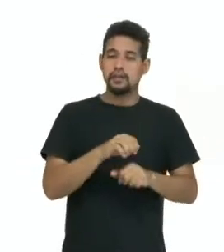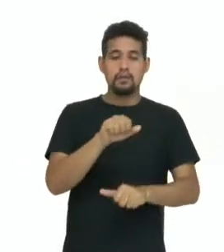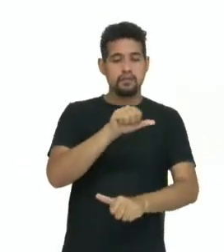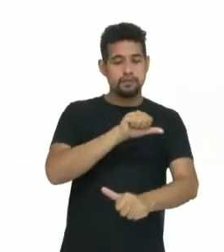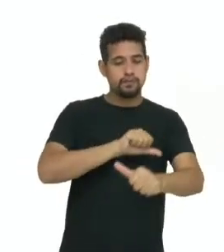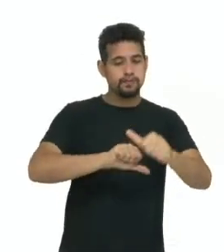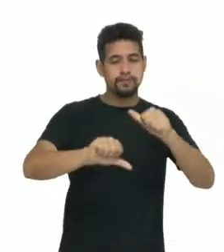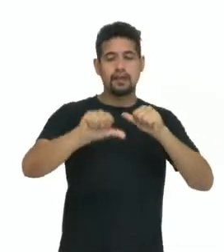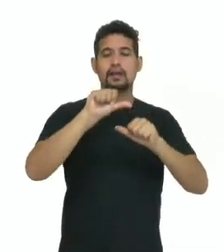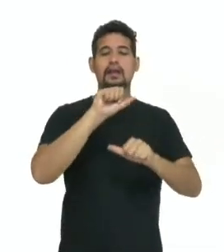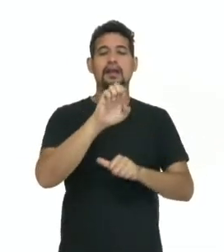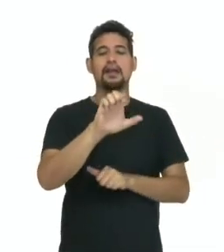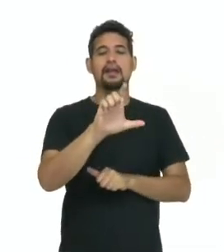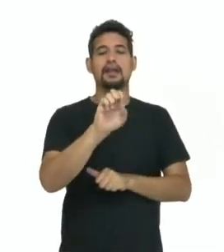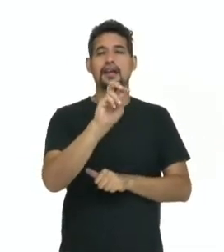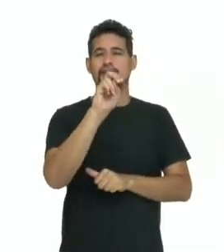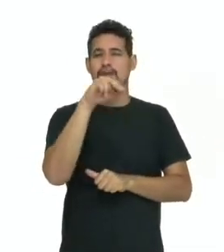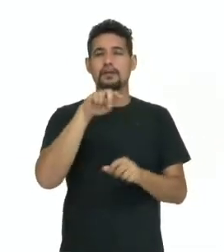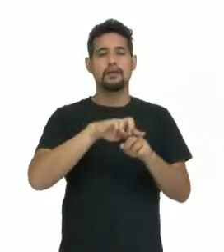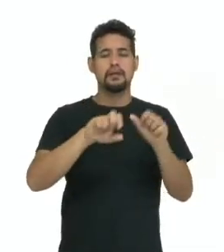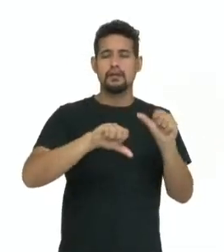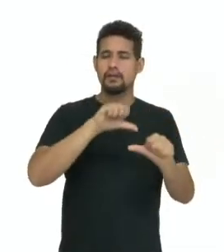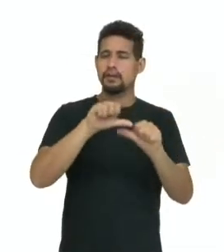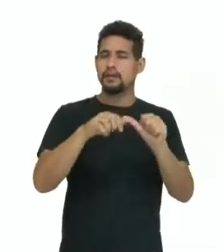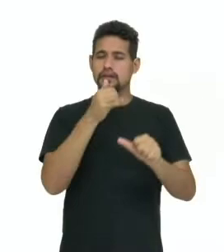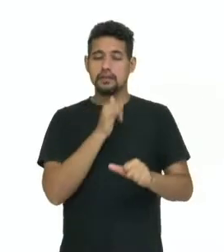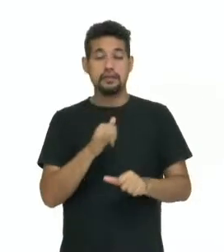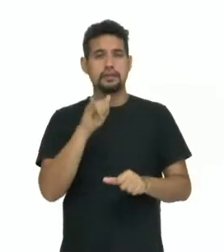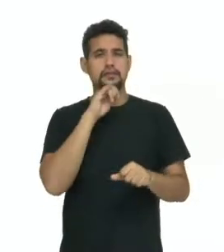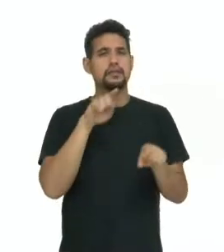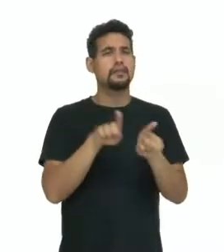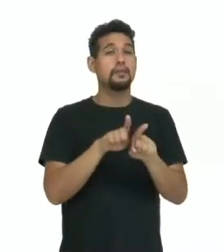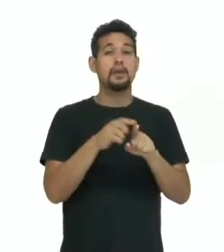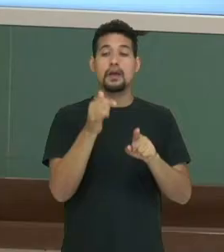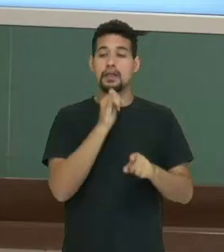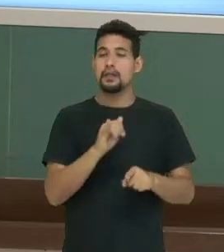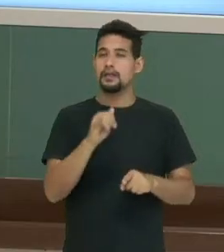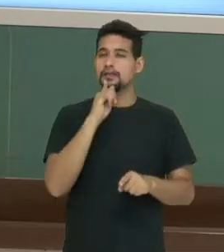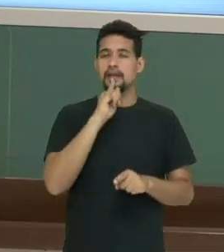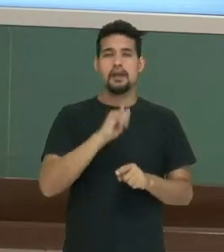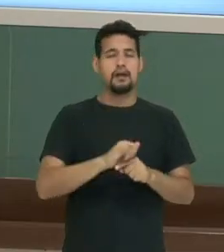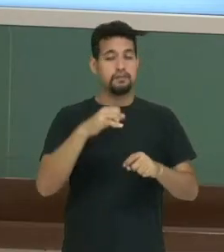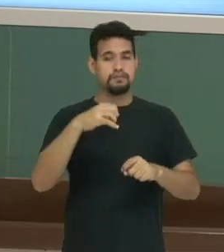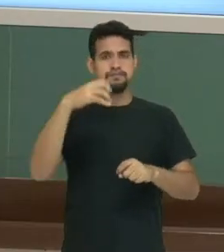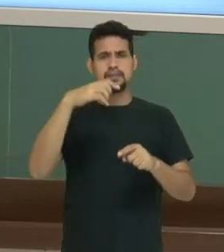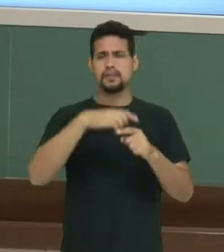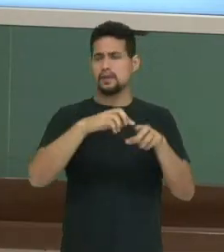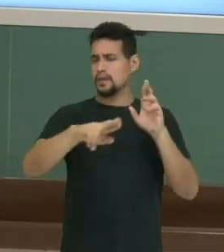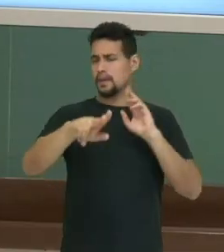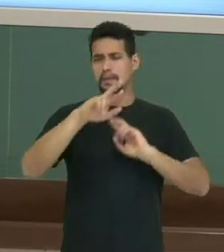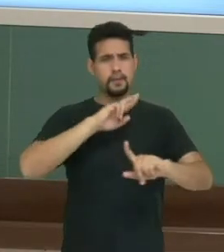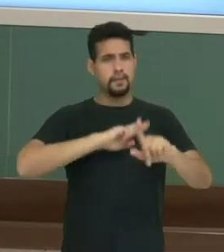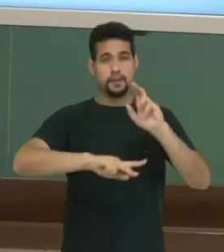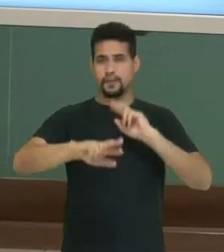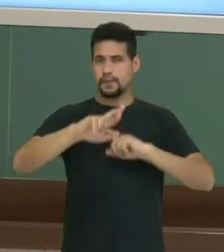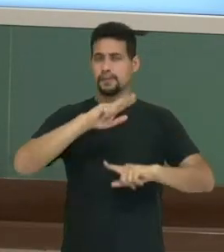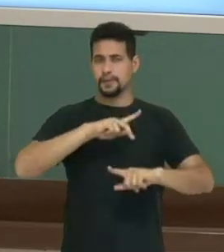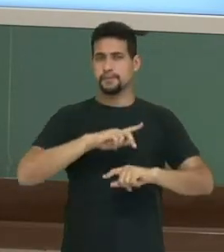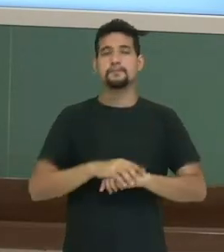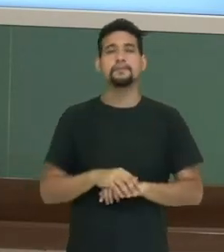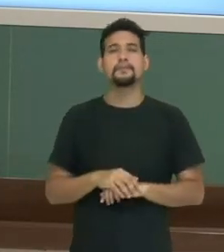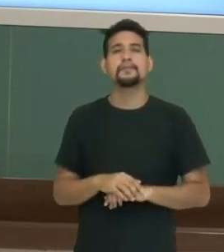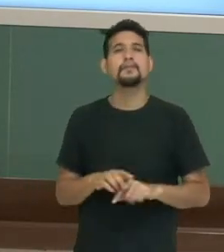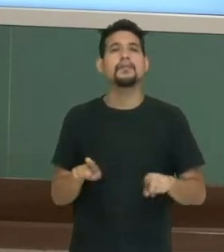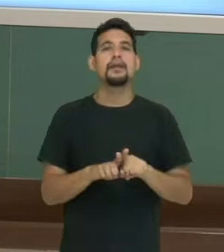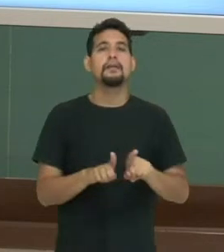elétrons, assim como a transformação de energia química em energia elétrica e vice-versa. E